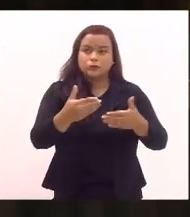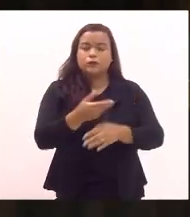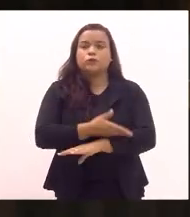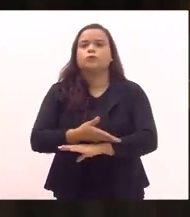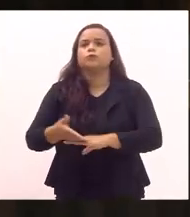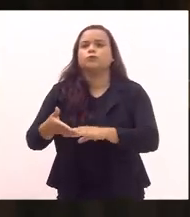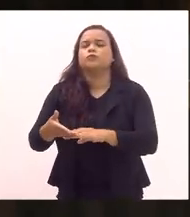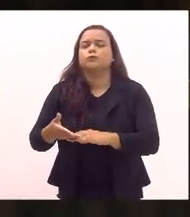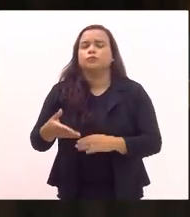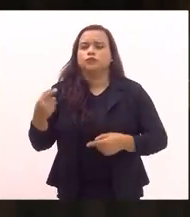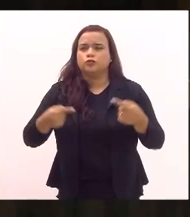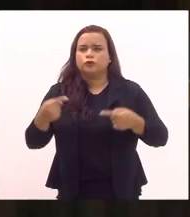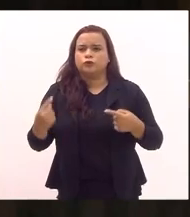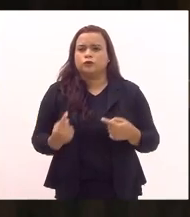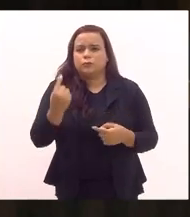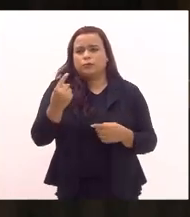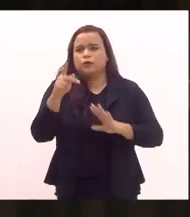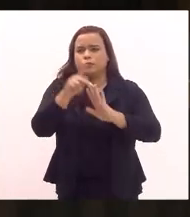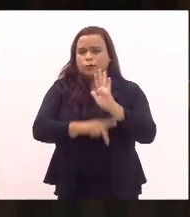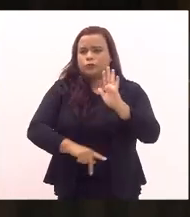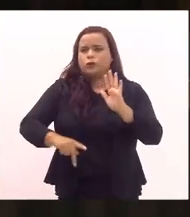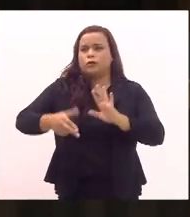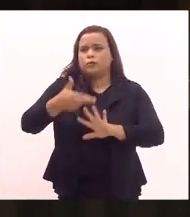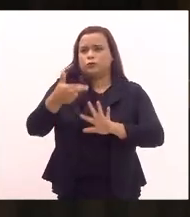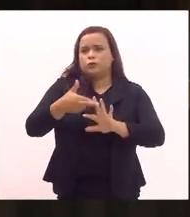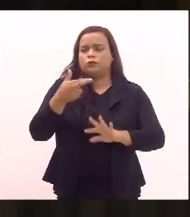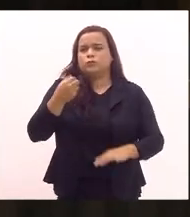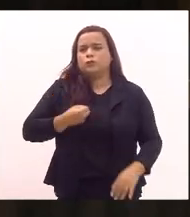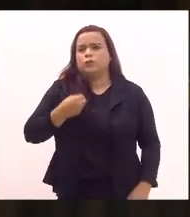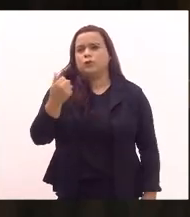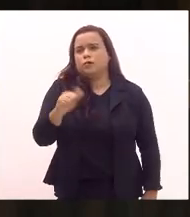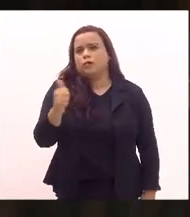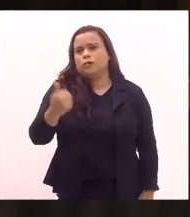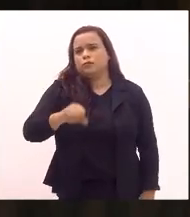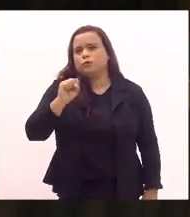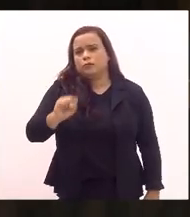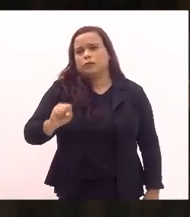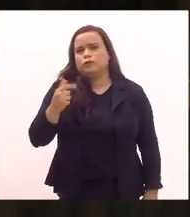em segunda discussão única projeto de resolução nº